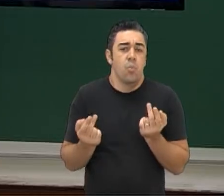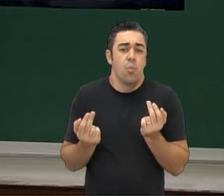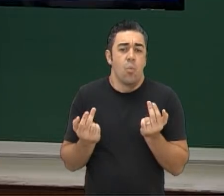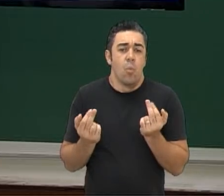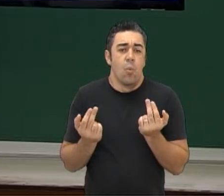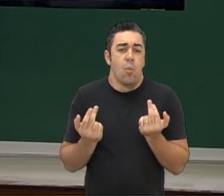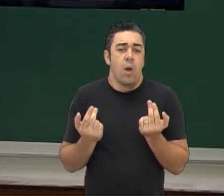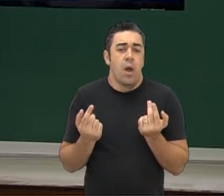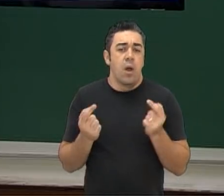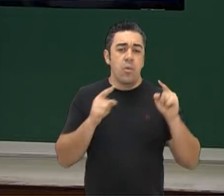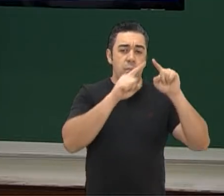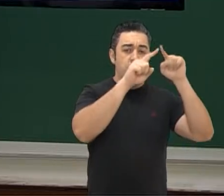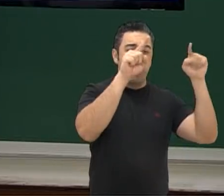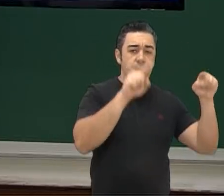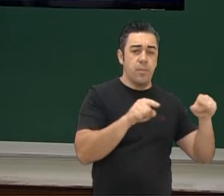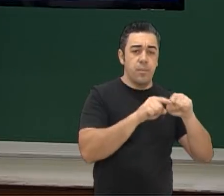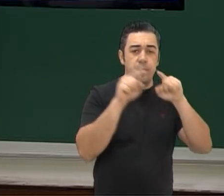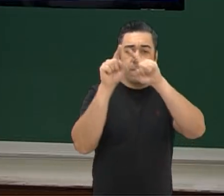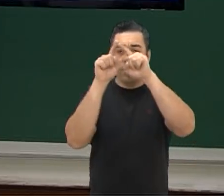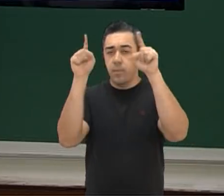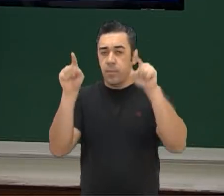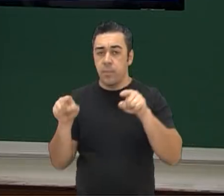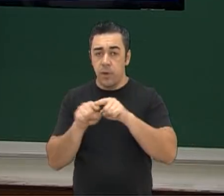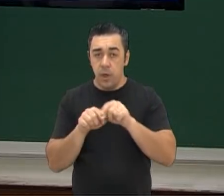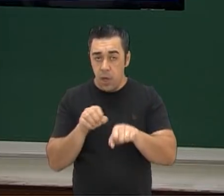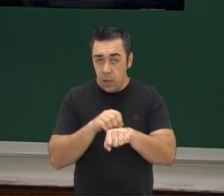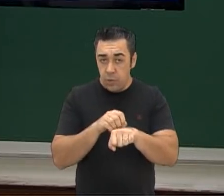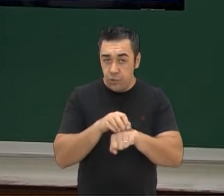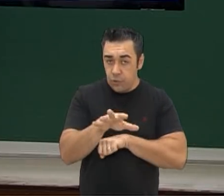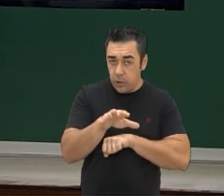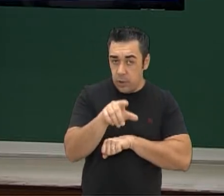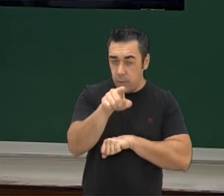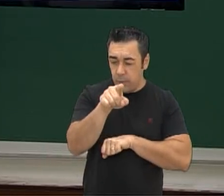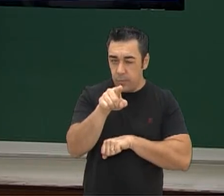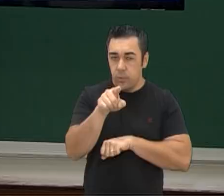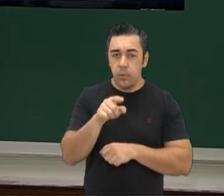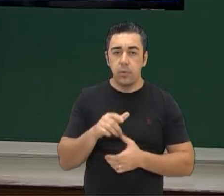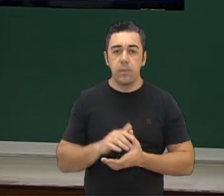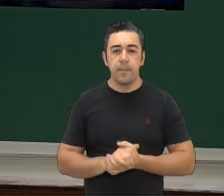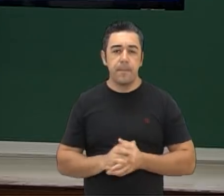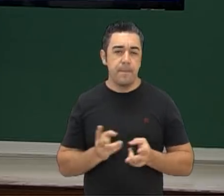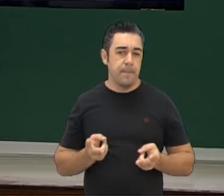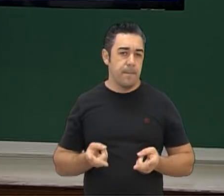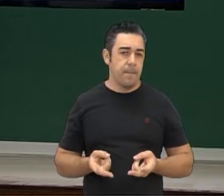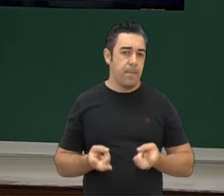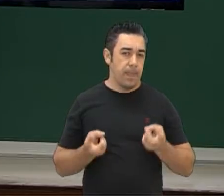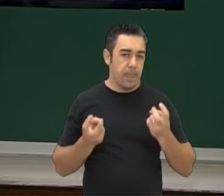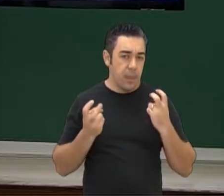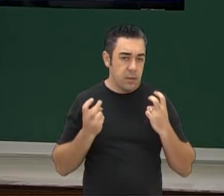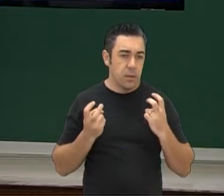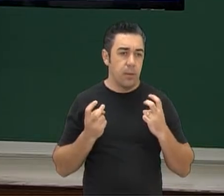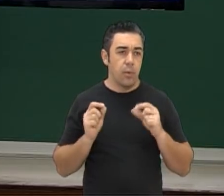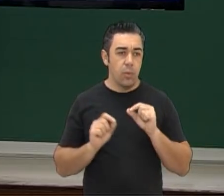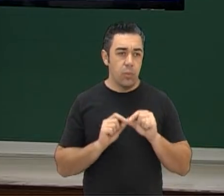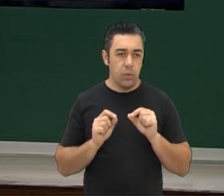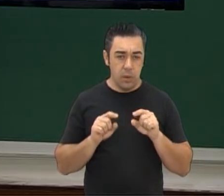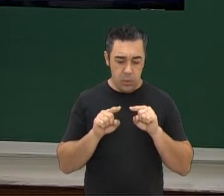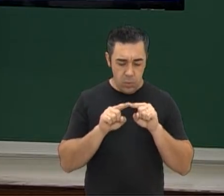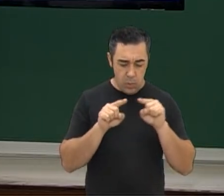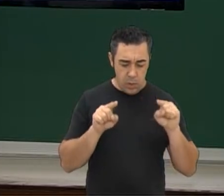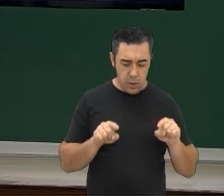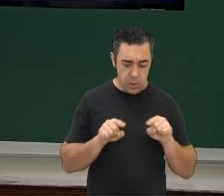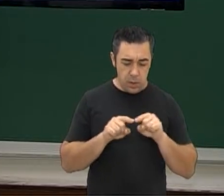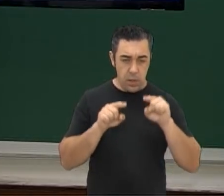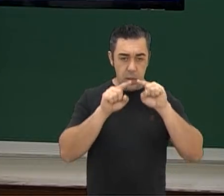proporção. É uma dica interessante quando você está usando o plano cartesiano. Perceba que os quadradinhos,